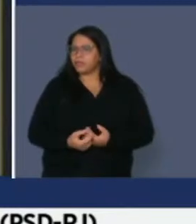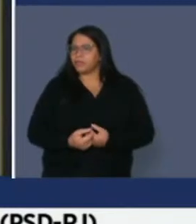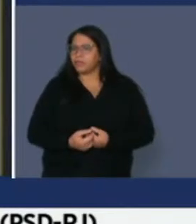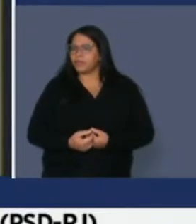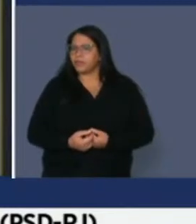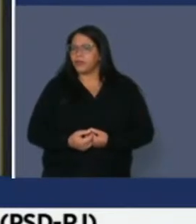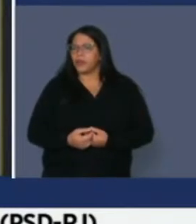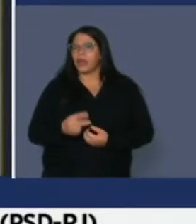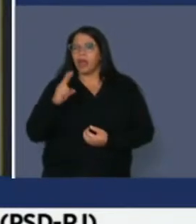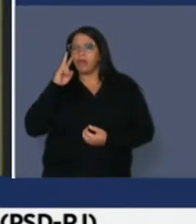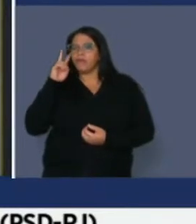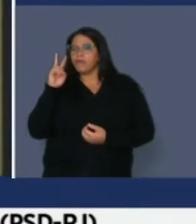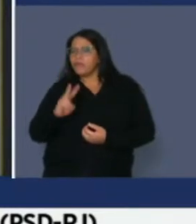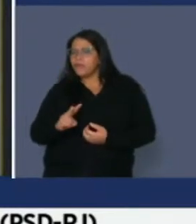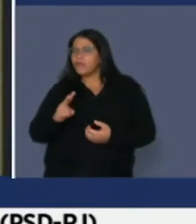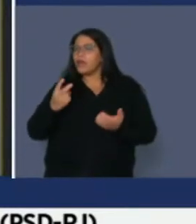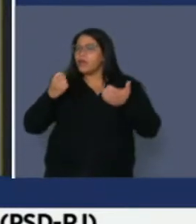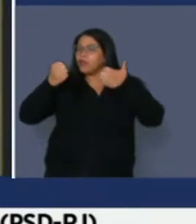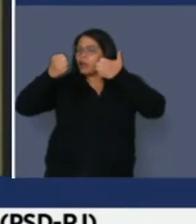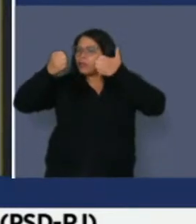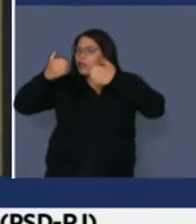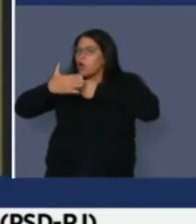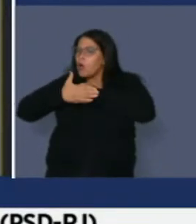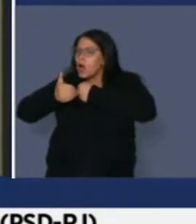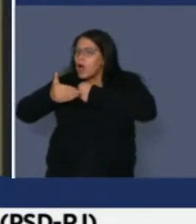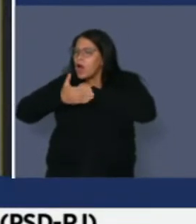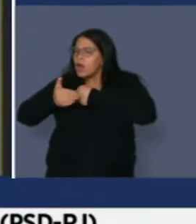Ouçam com carinho e com muita atenção.